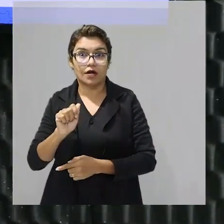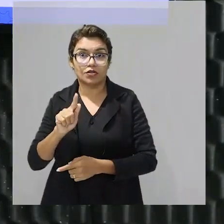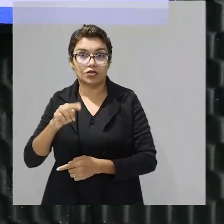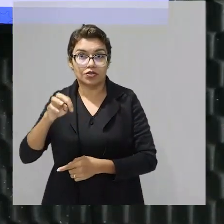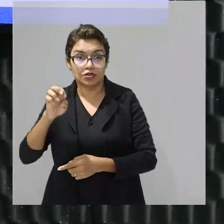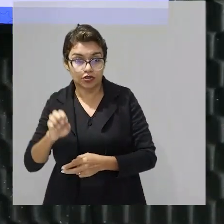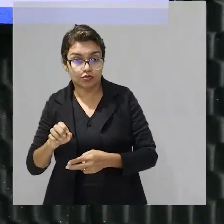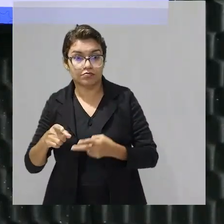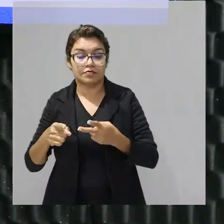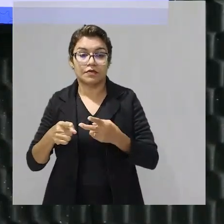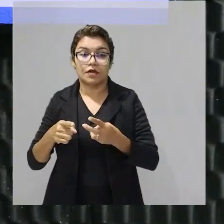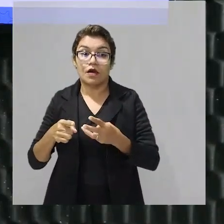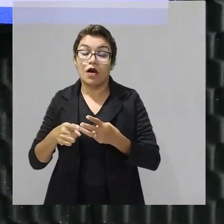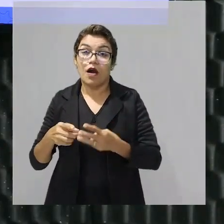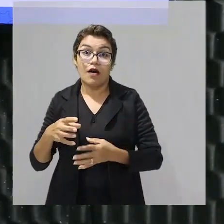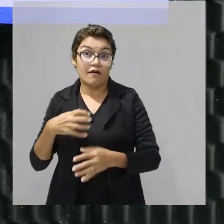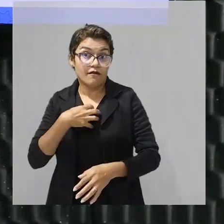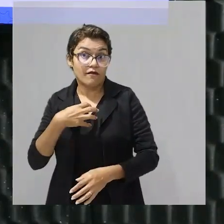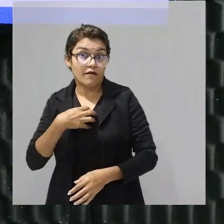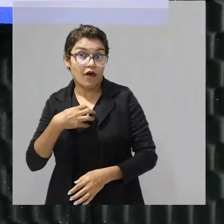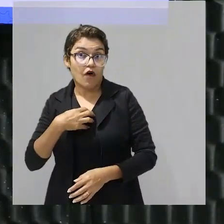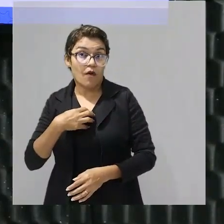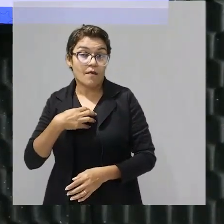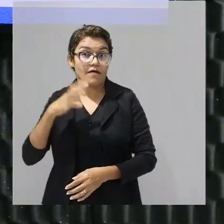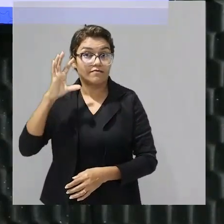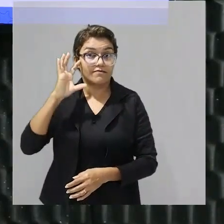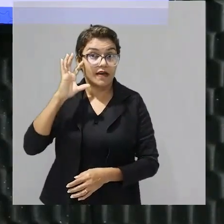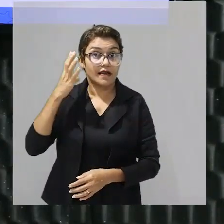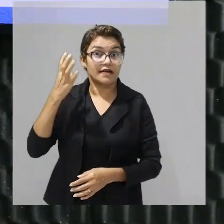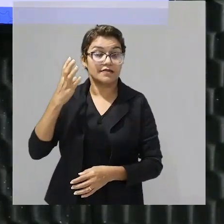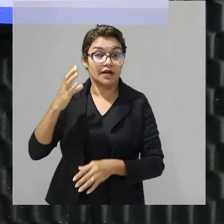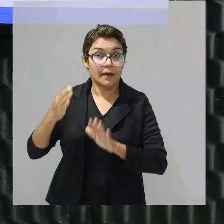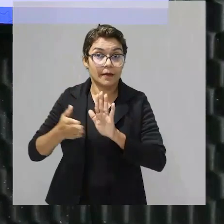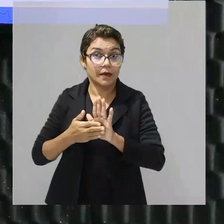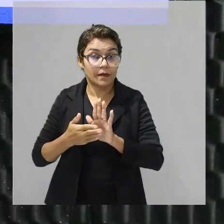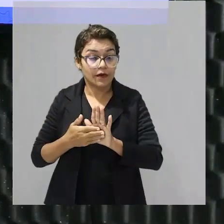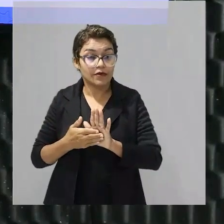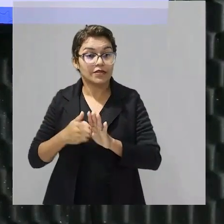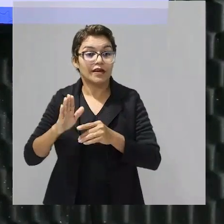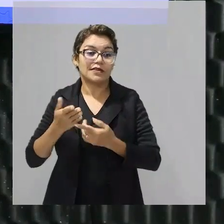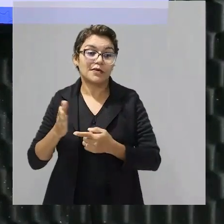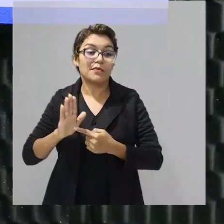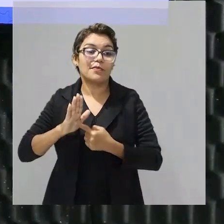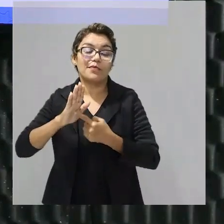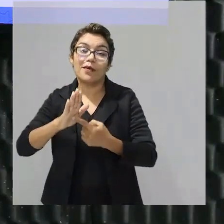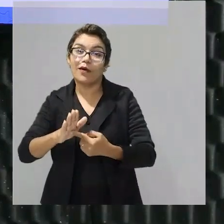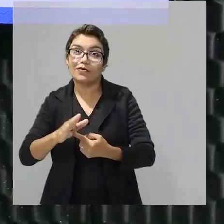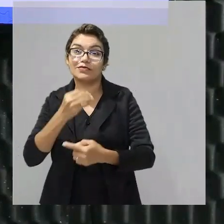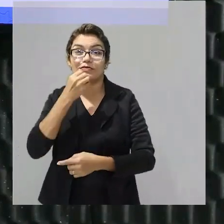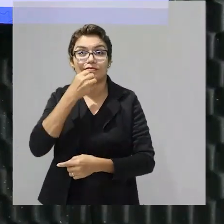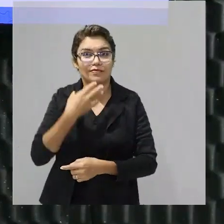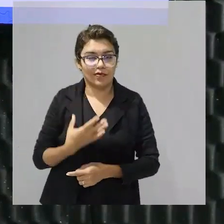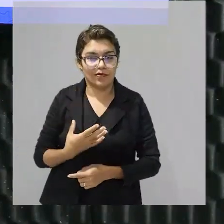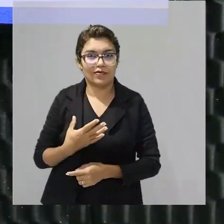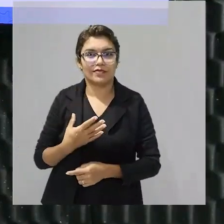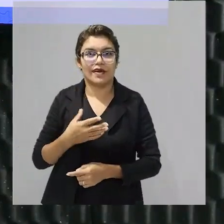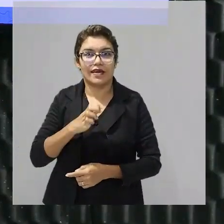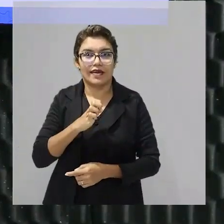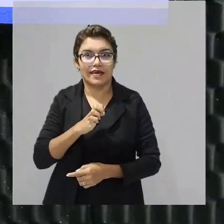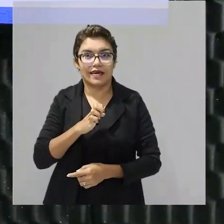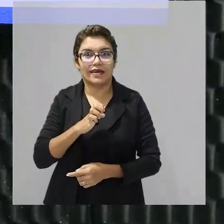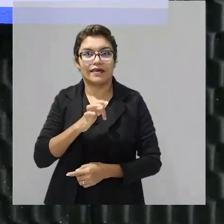tal manipulação, com a finalidade de criar uma população com grande senso crítico, podendo